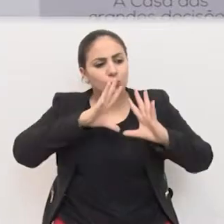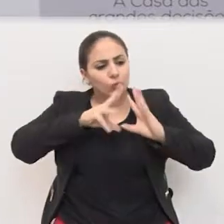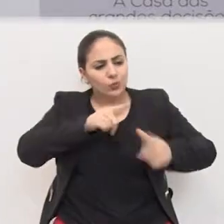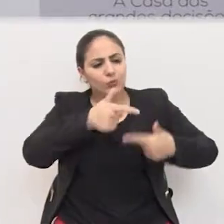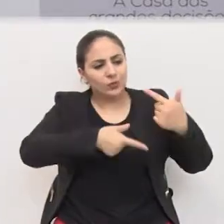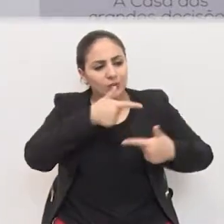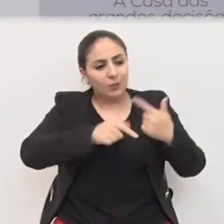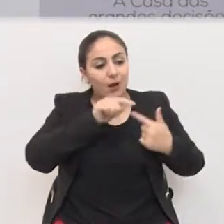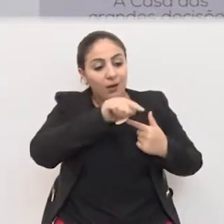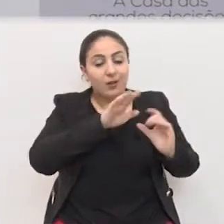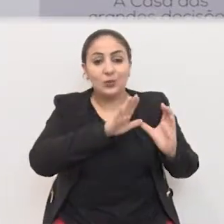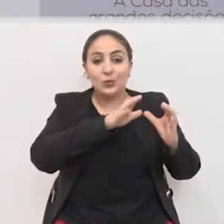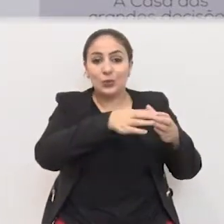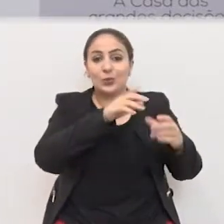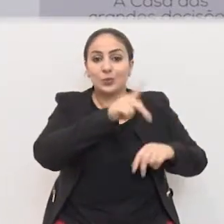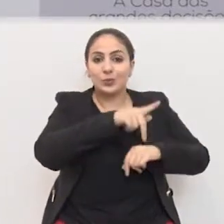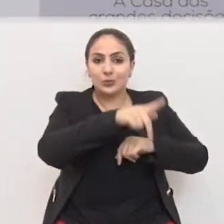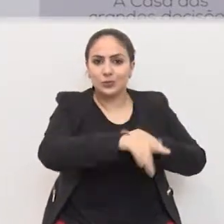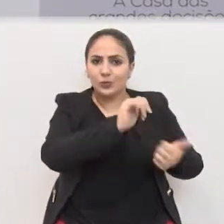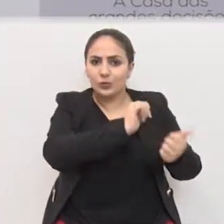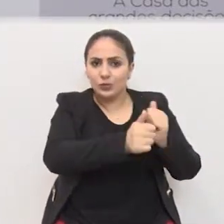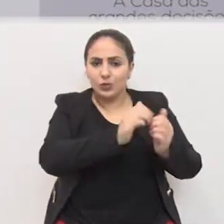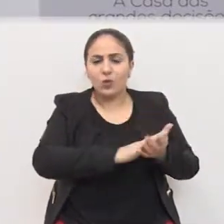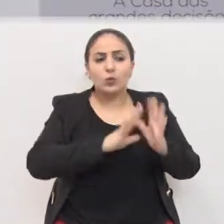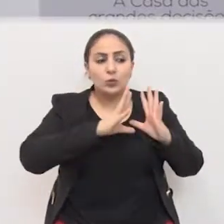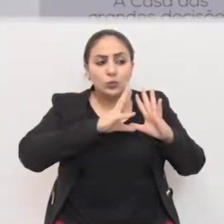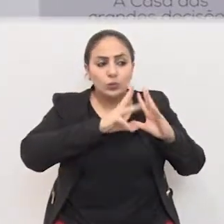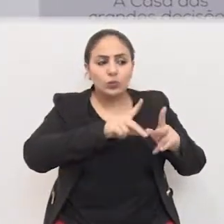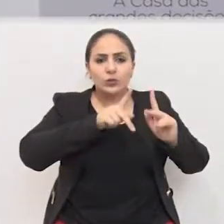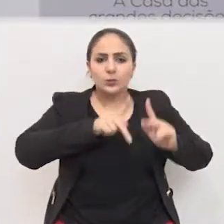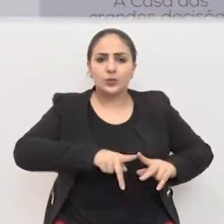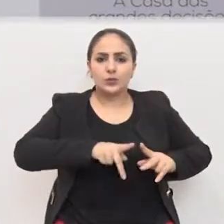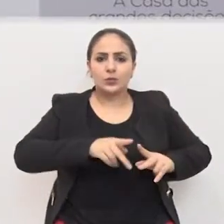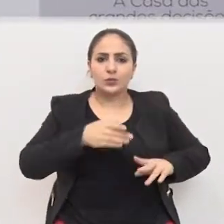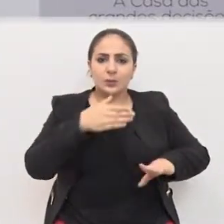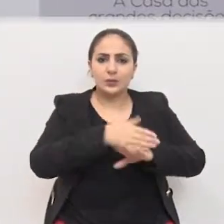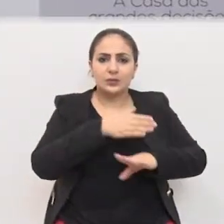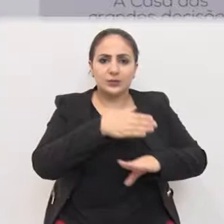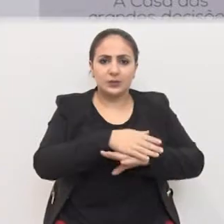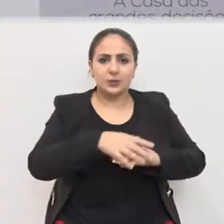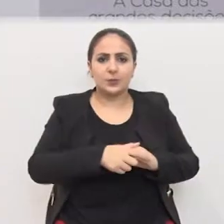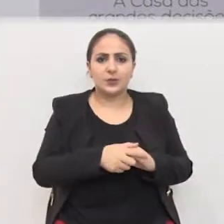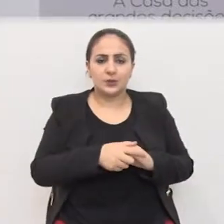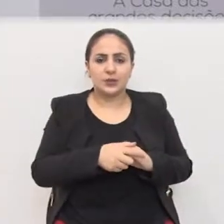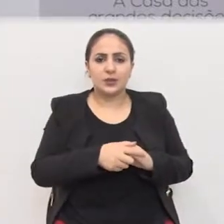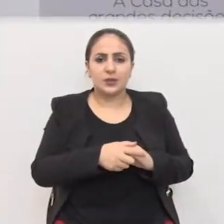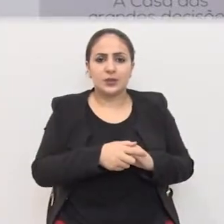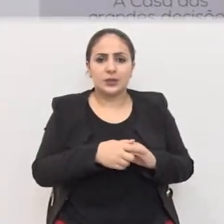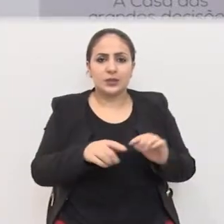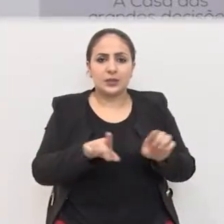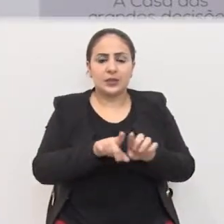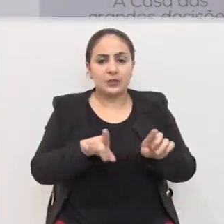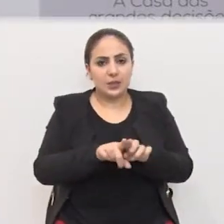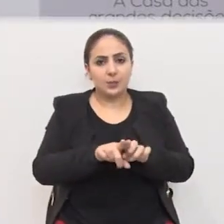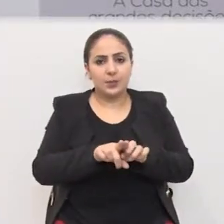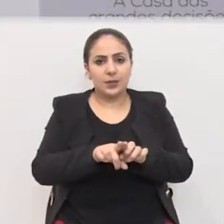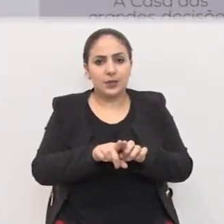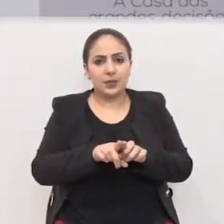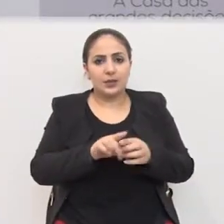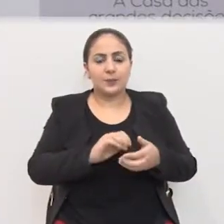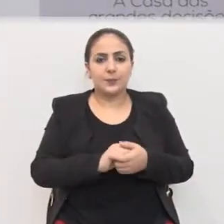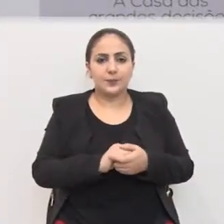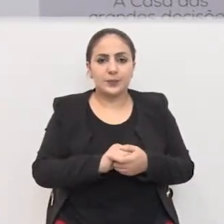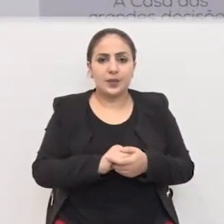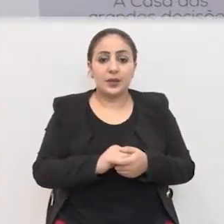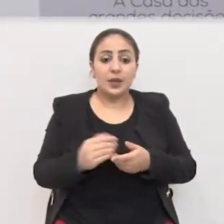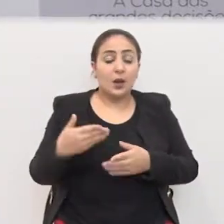ver o trabalho da diretoria do Passo Fundo Futsal, das pessoas que lotaram, aliás, nesse ano, o ginásio do